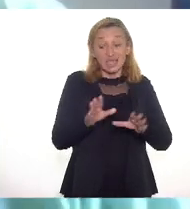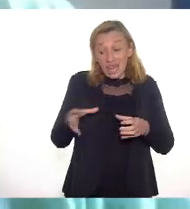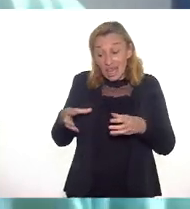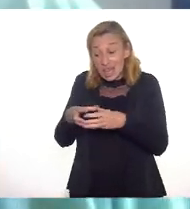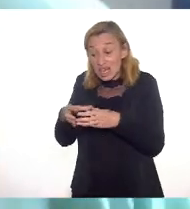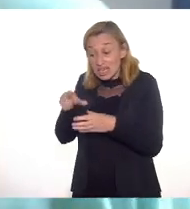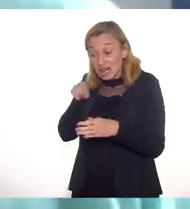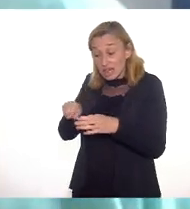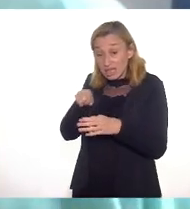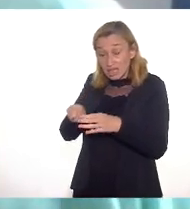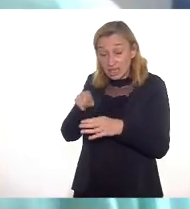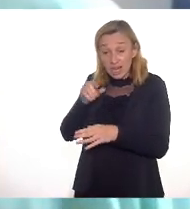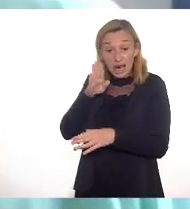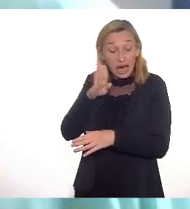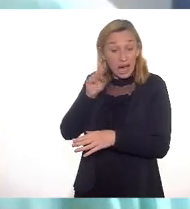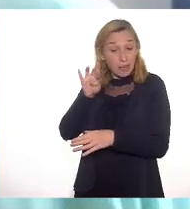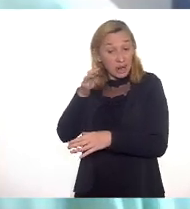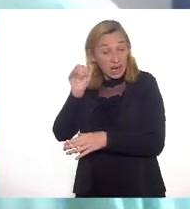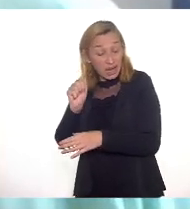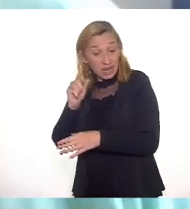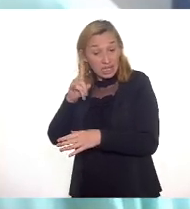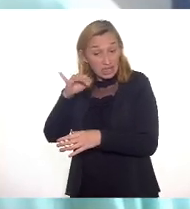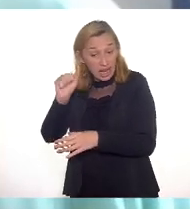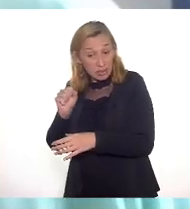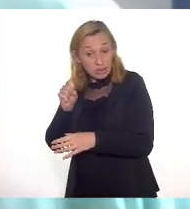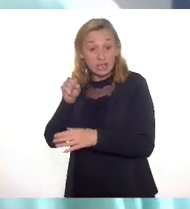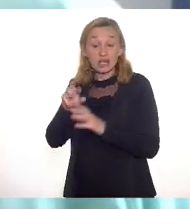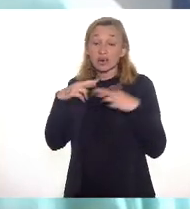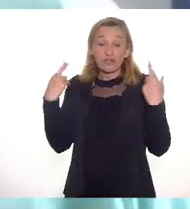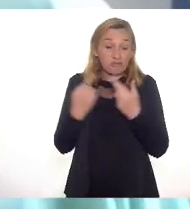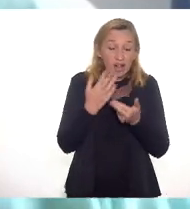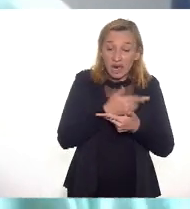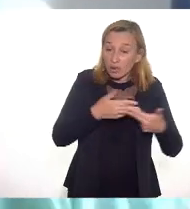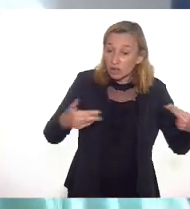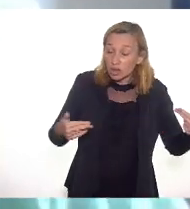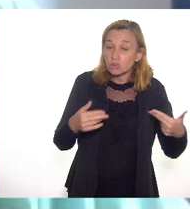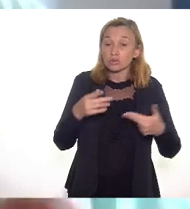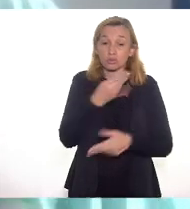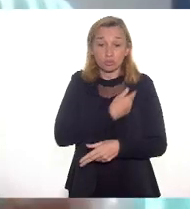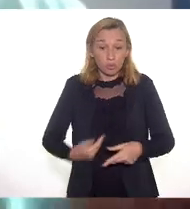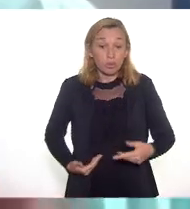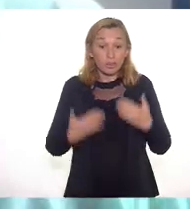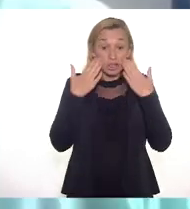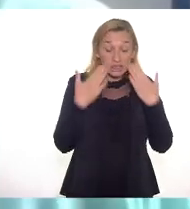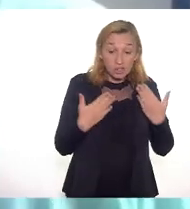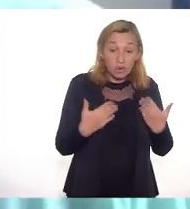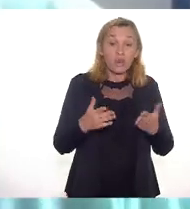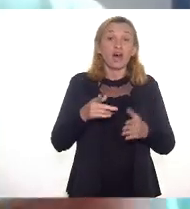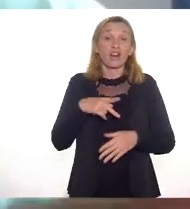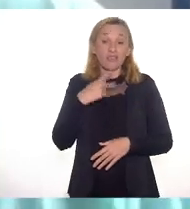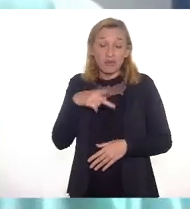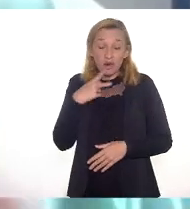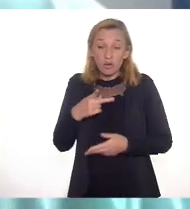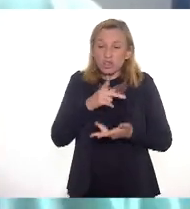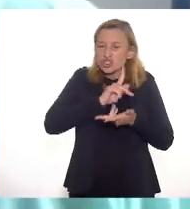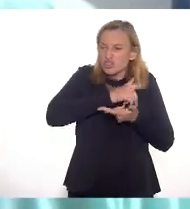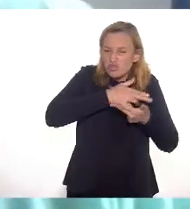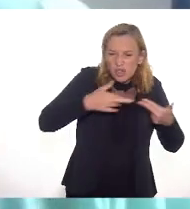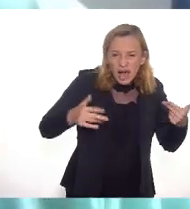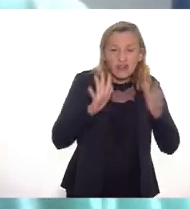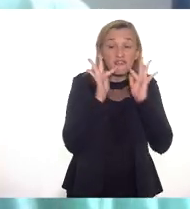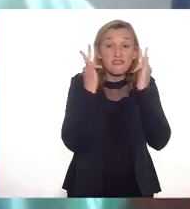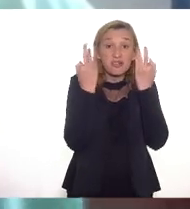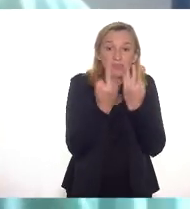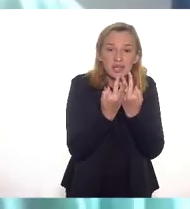Cannabis, ela participou de várias audiências públicas aqui na Assembleia, presidente André Siciliano. Ela trouxe dezenas de